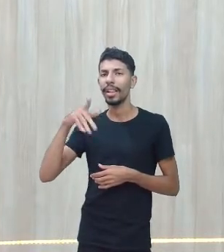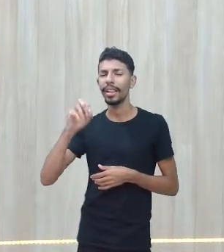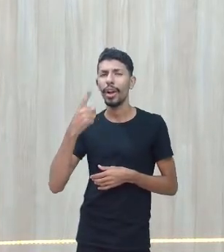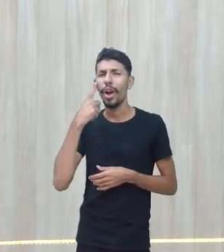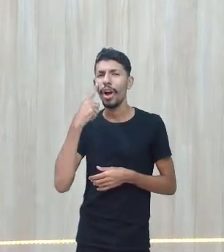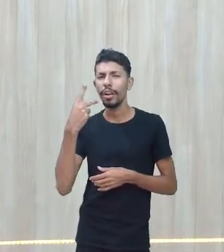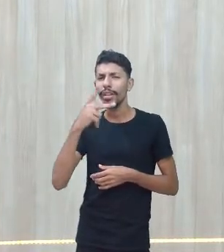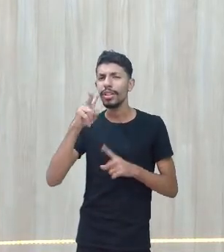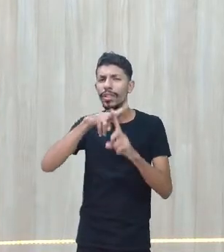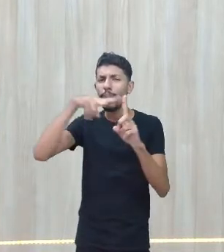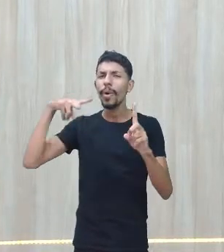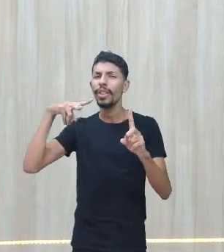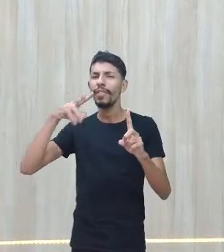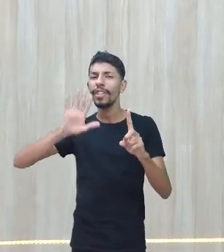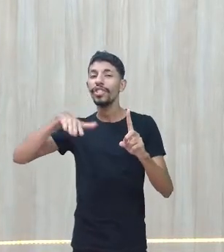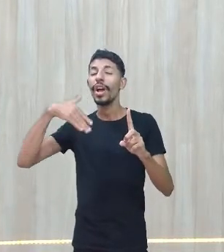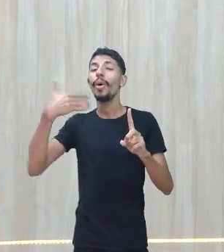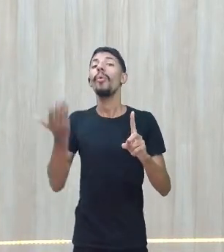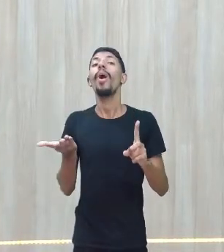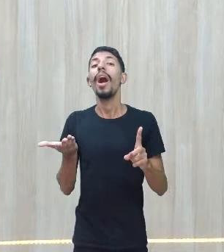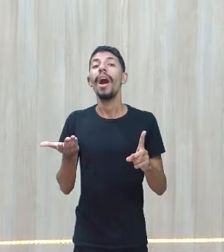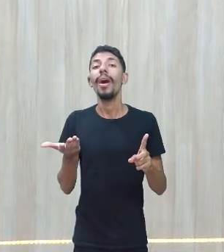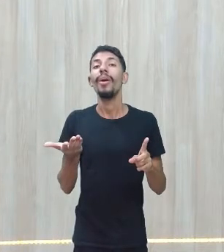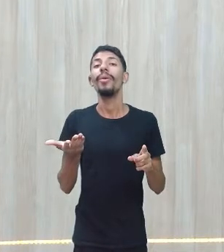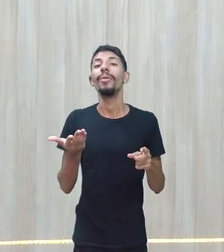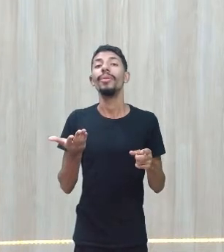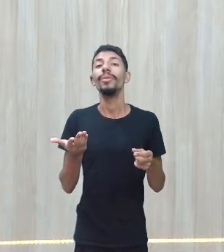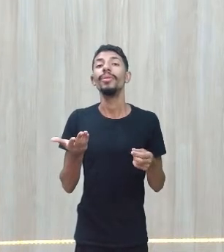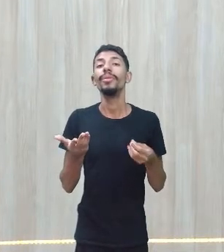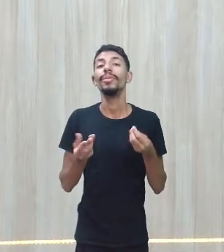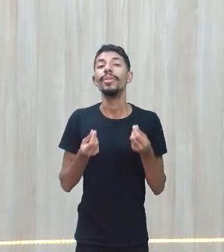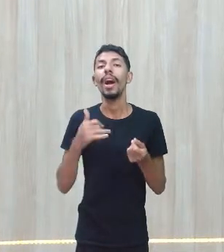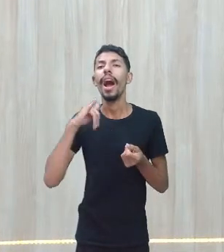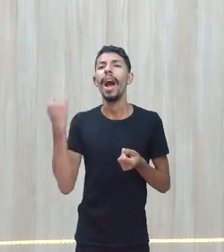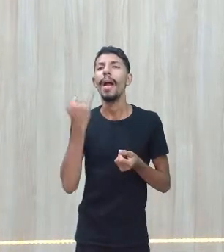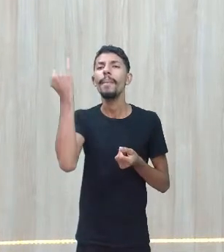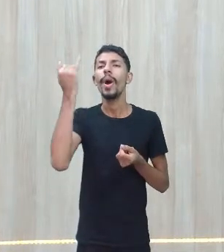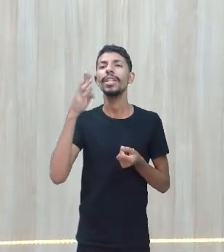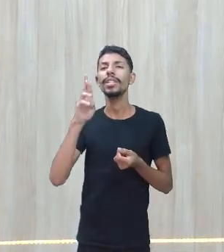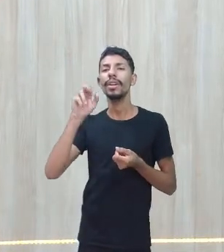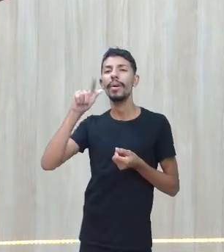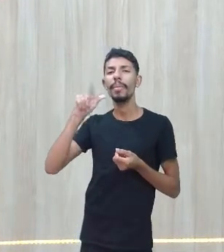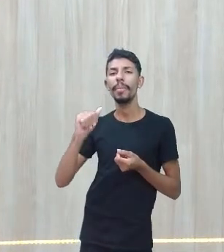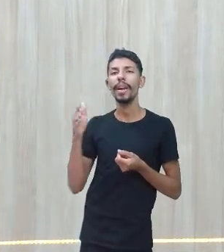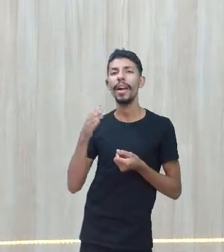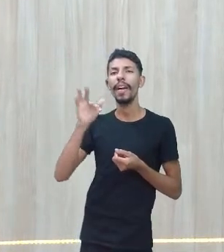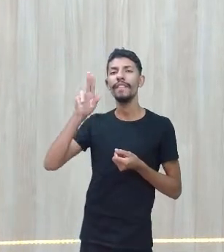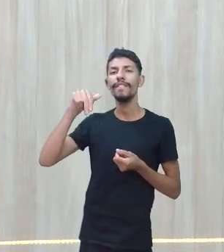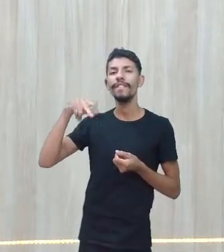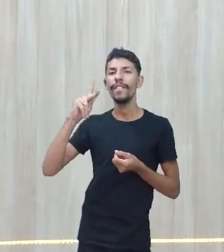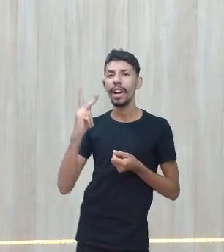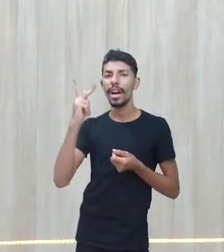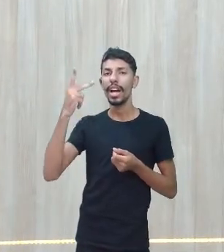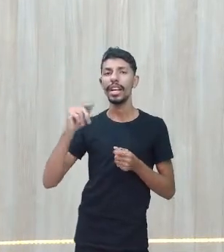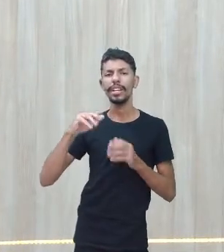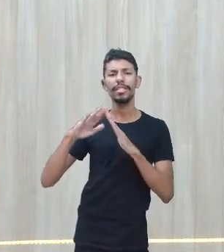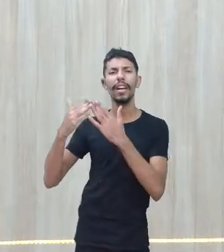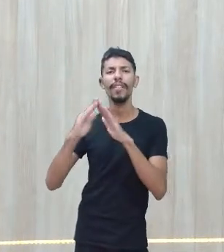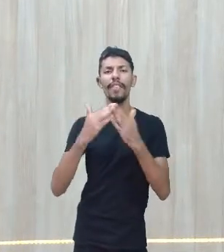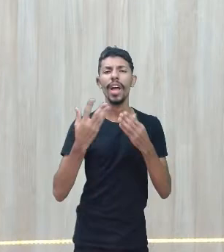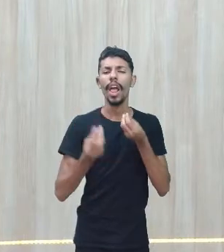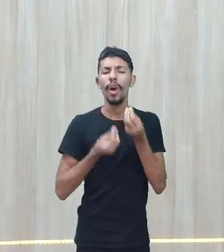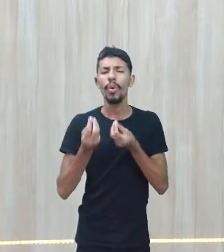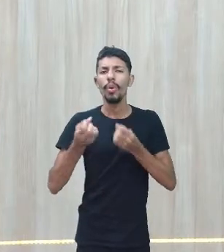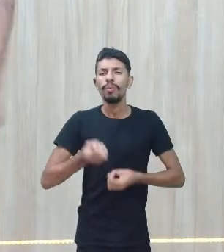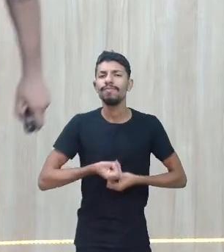tua perspectiva, qual é a importância do brega funk para as favelas, como forma de